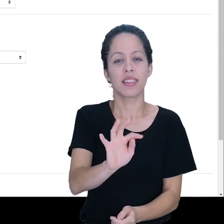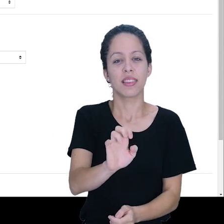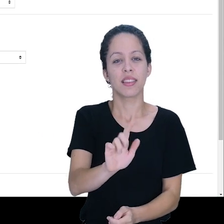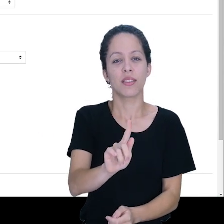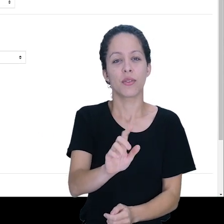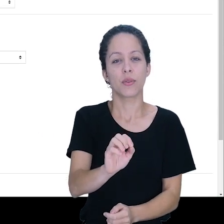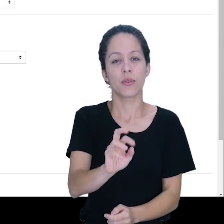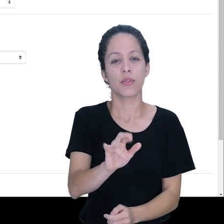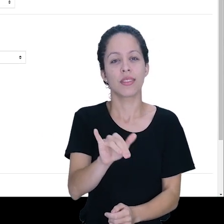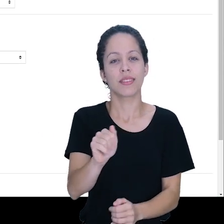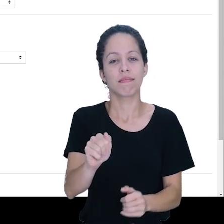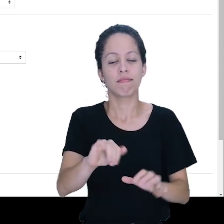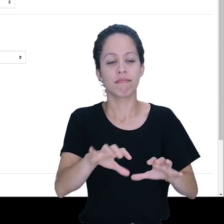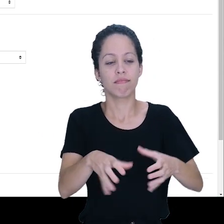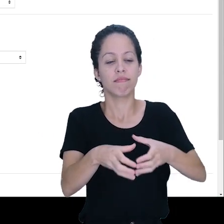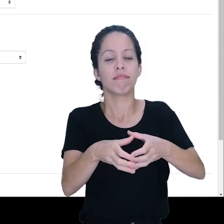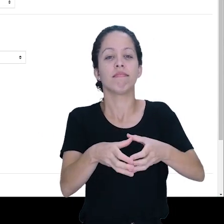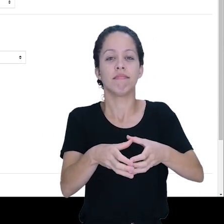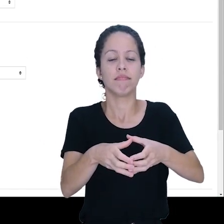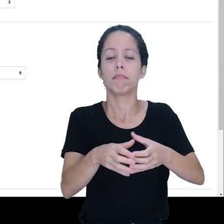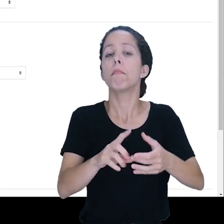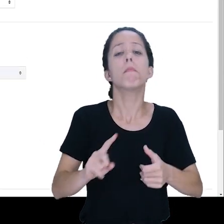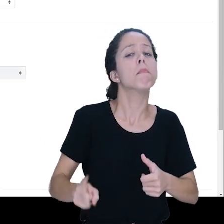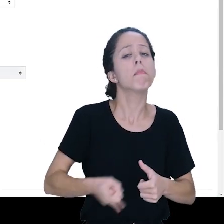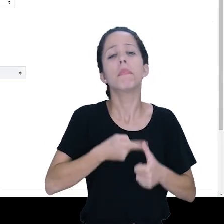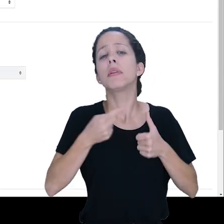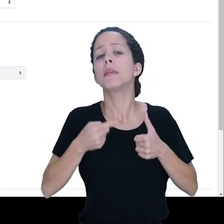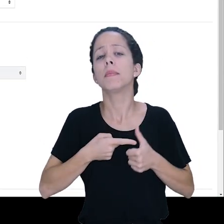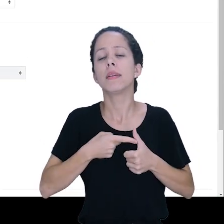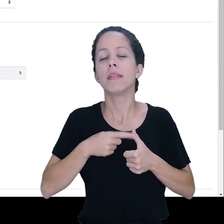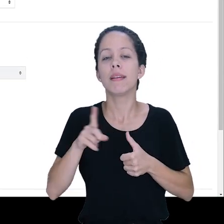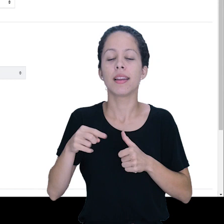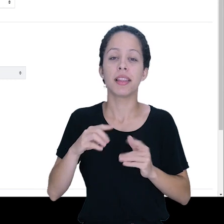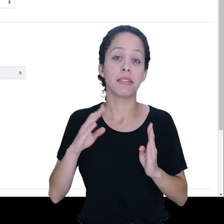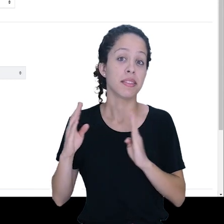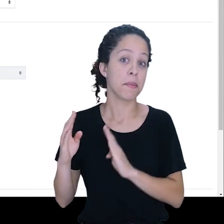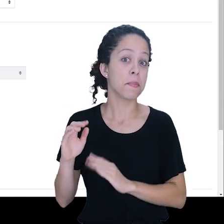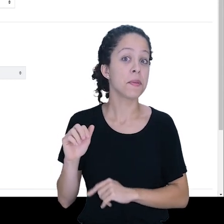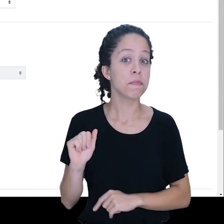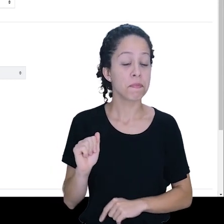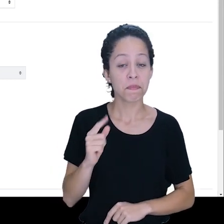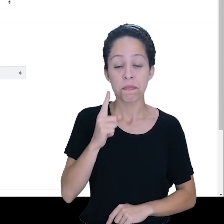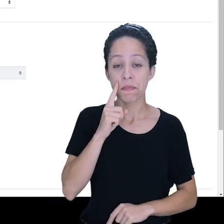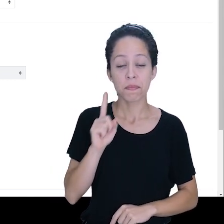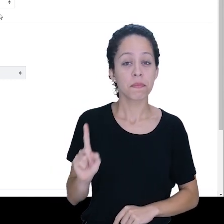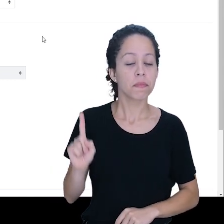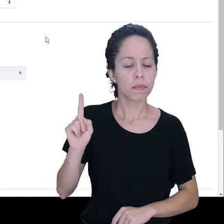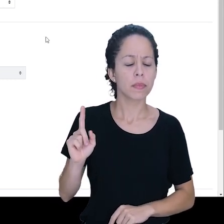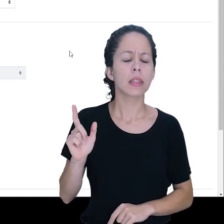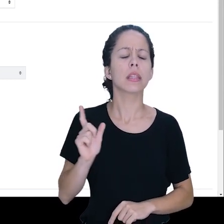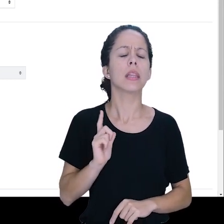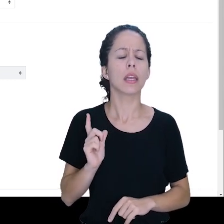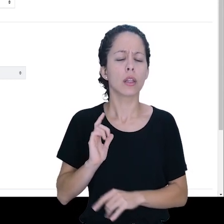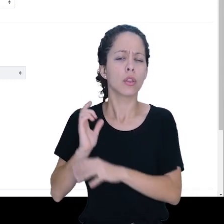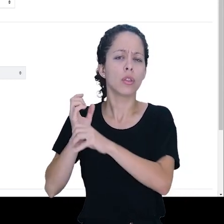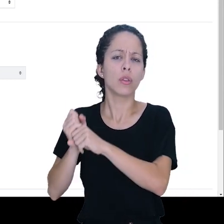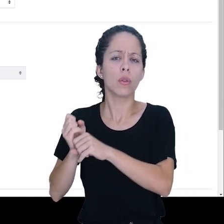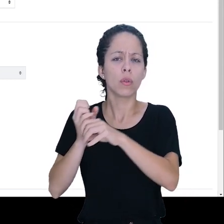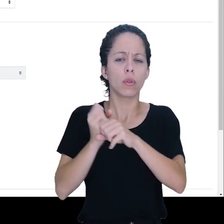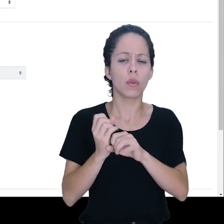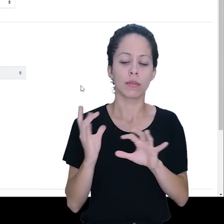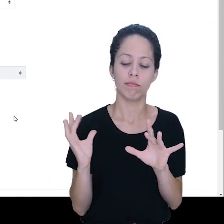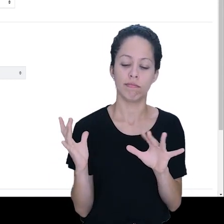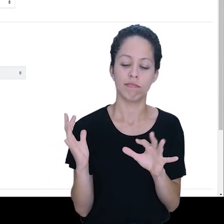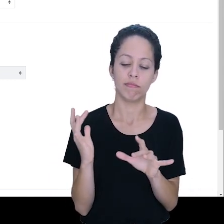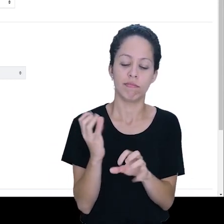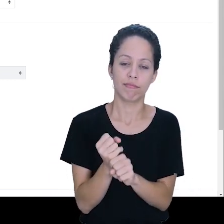categoria A primeira categoria que nós vamos adicionar etapa a ela funciona com a soma das notas tá